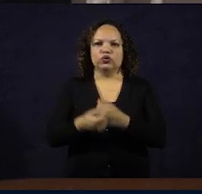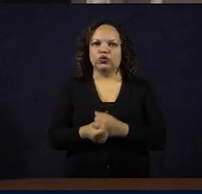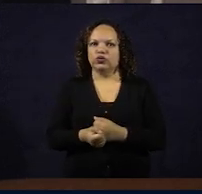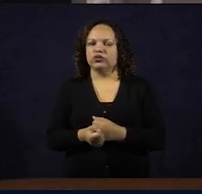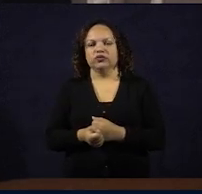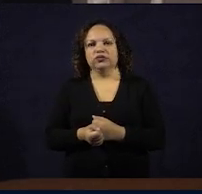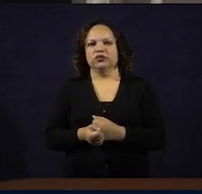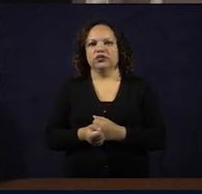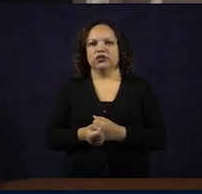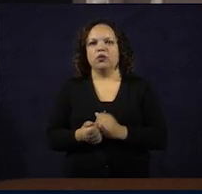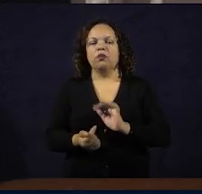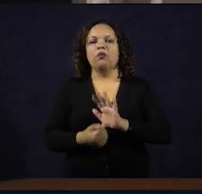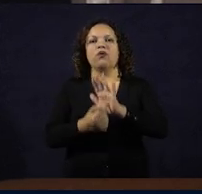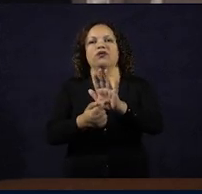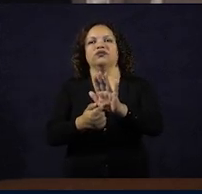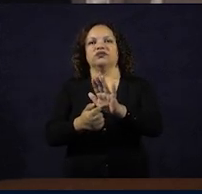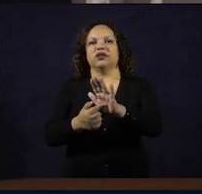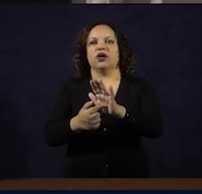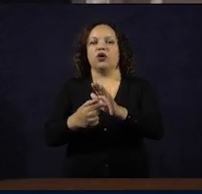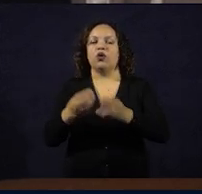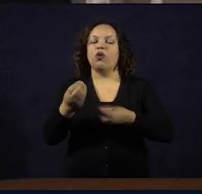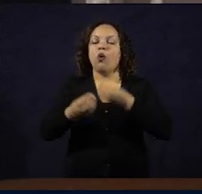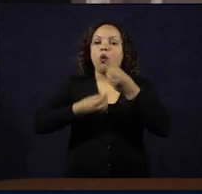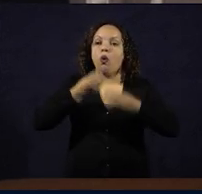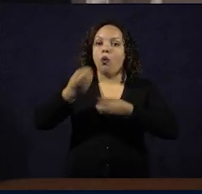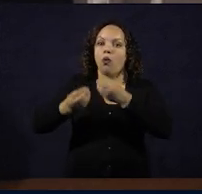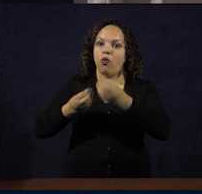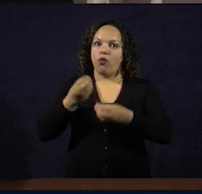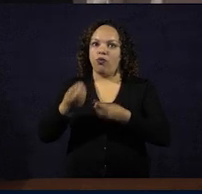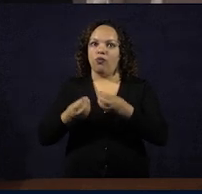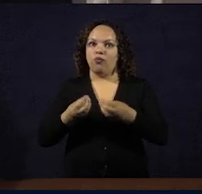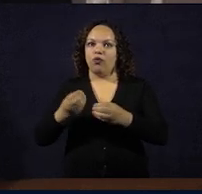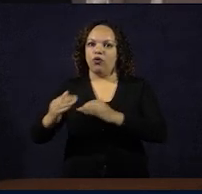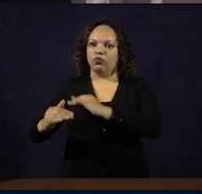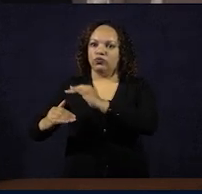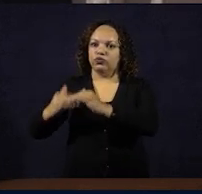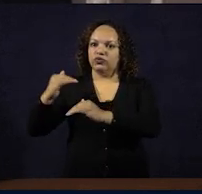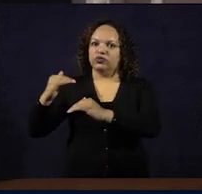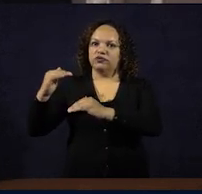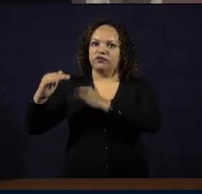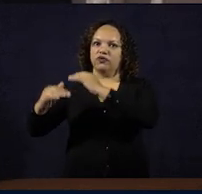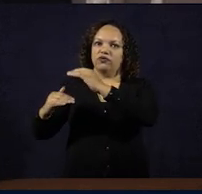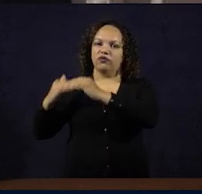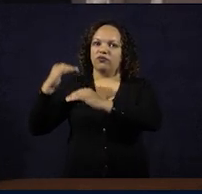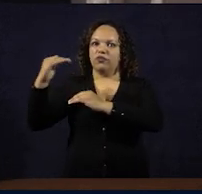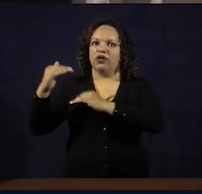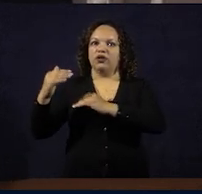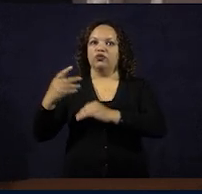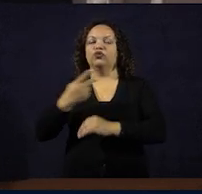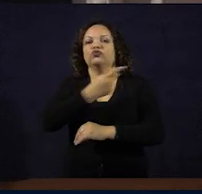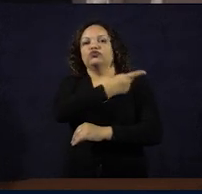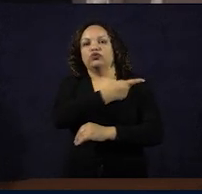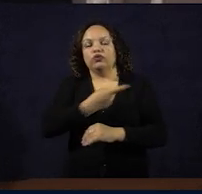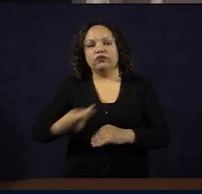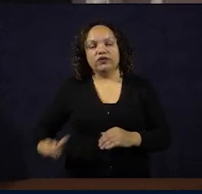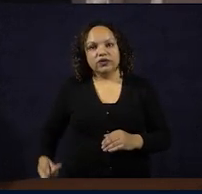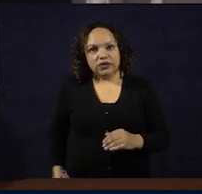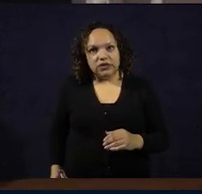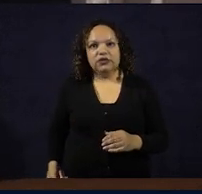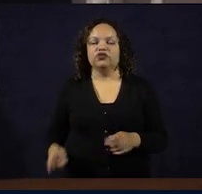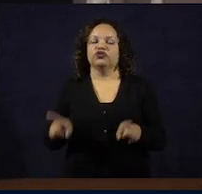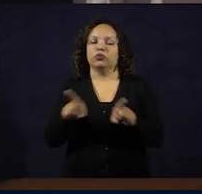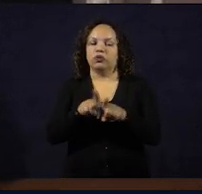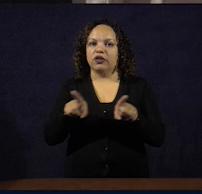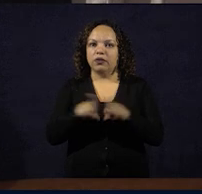feitas no ano só mostra o nível de desenvolvimento do setor o nível de governança que o setor ganhou o nível